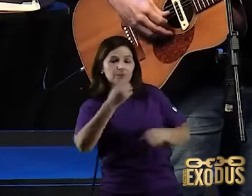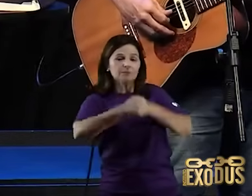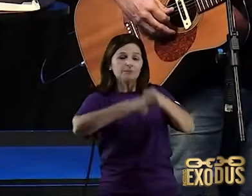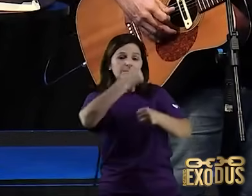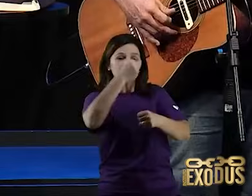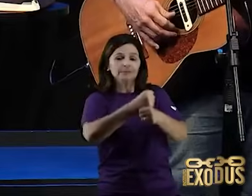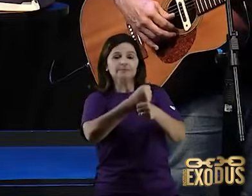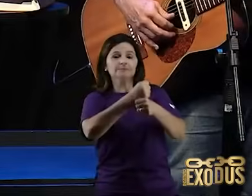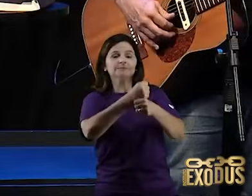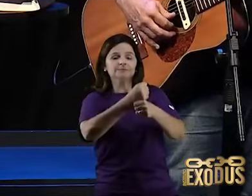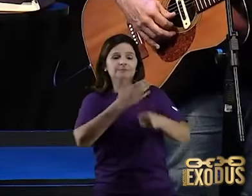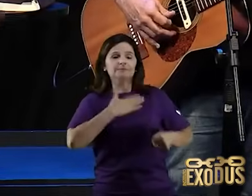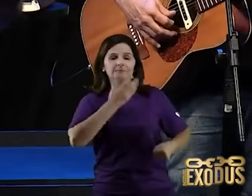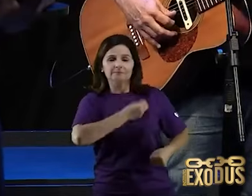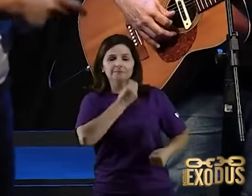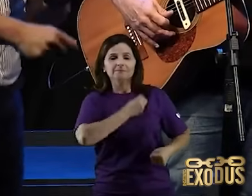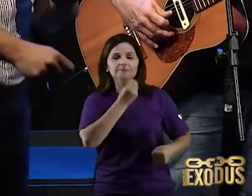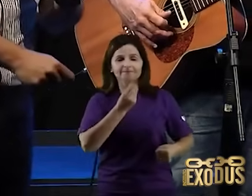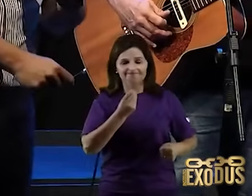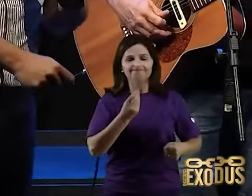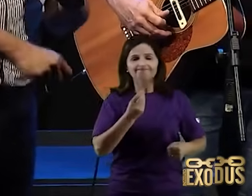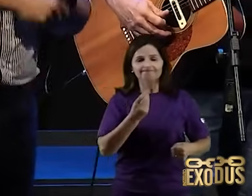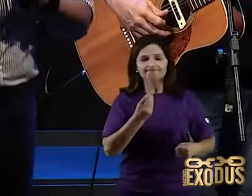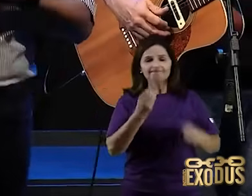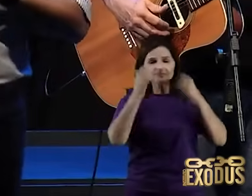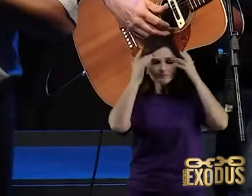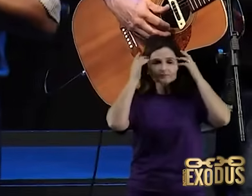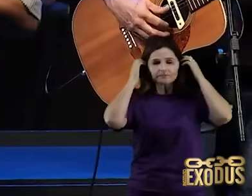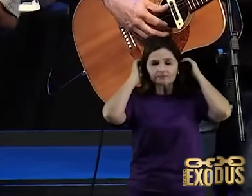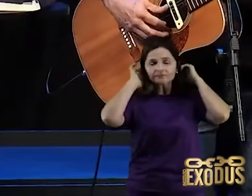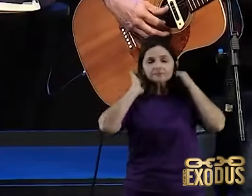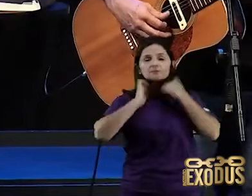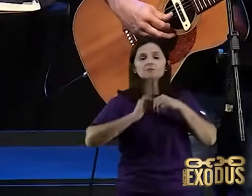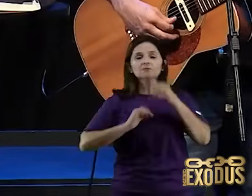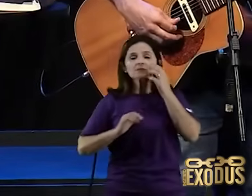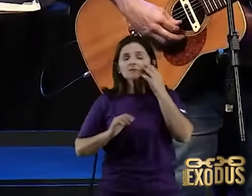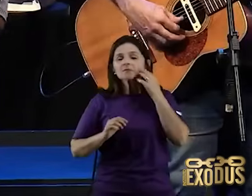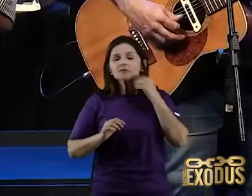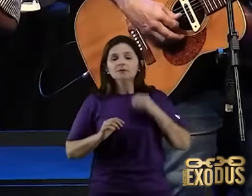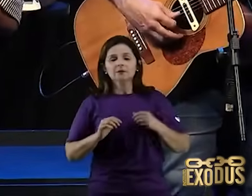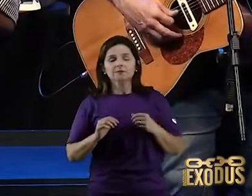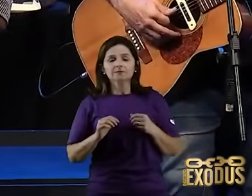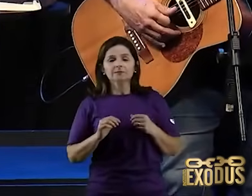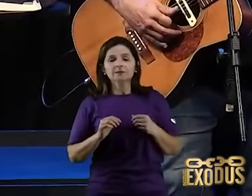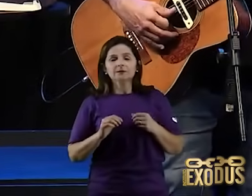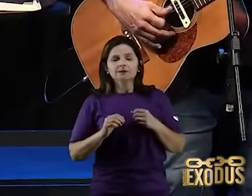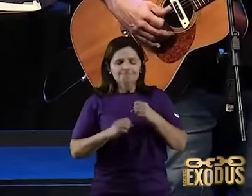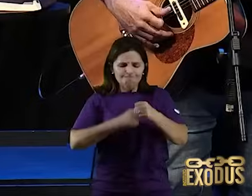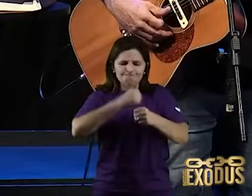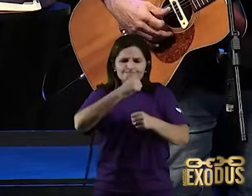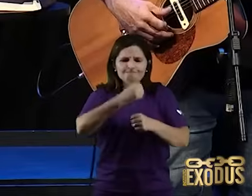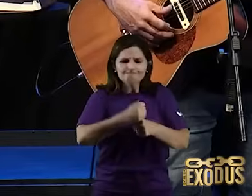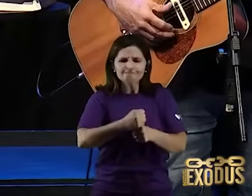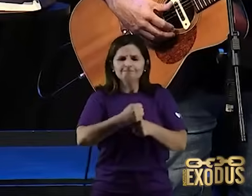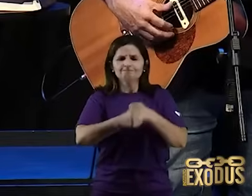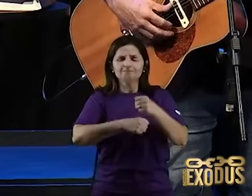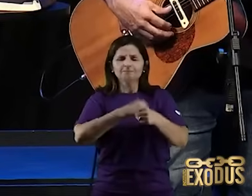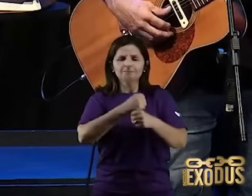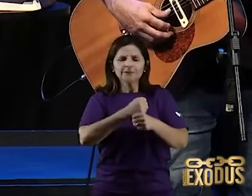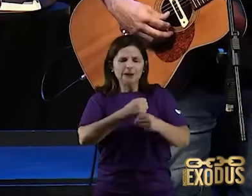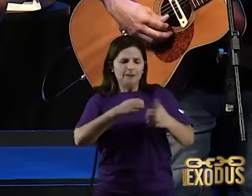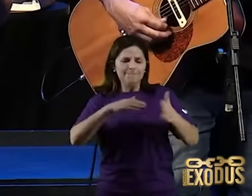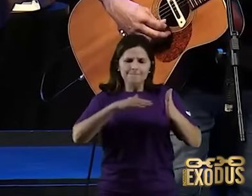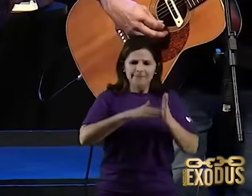dias que se juntam que se unem mais uma vez mais um ano onde Você caminha não sai do lugar